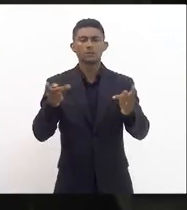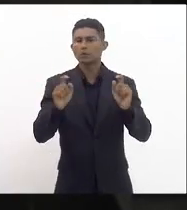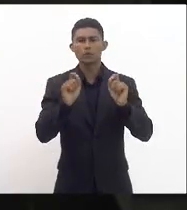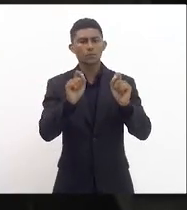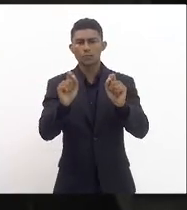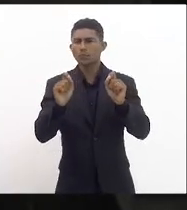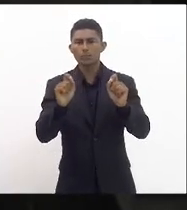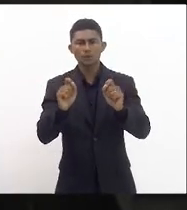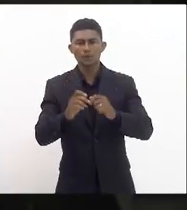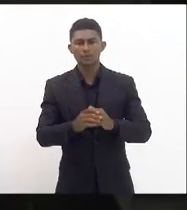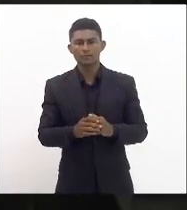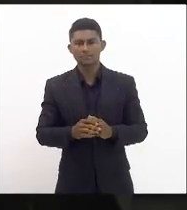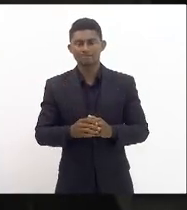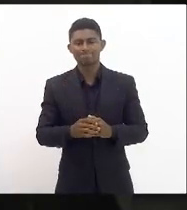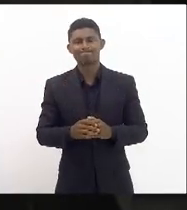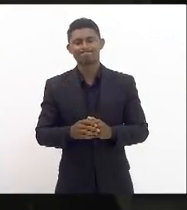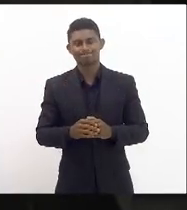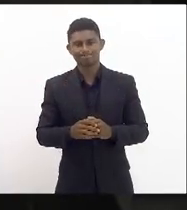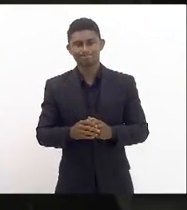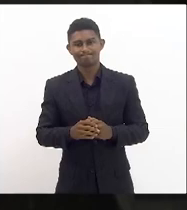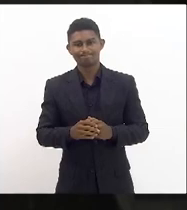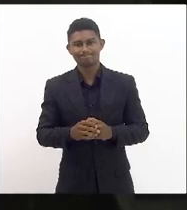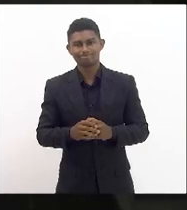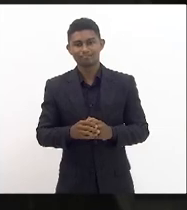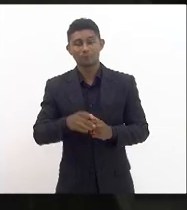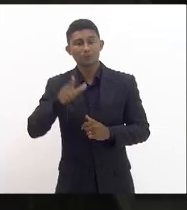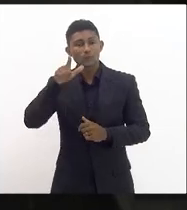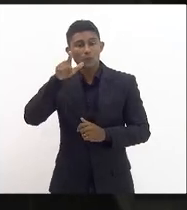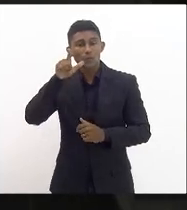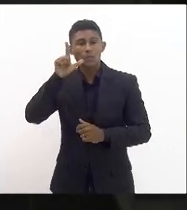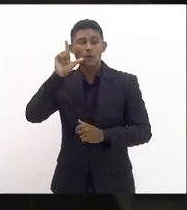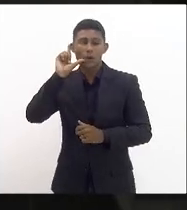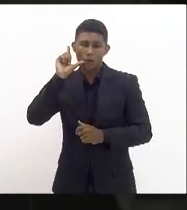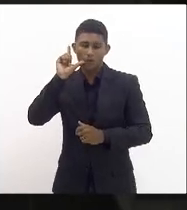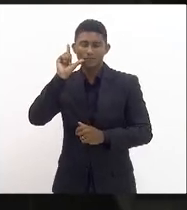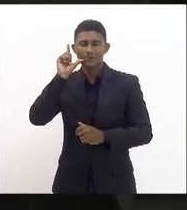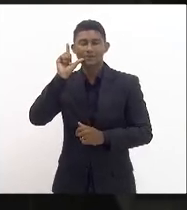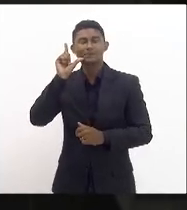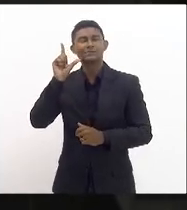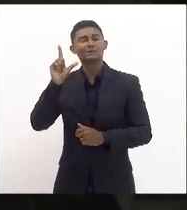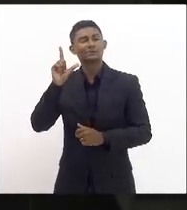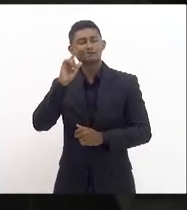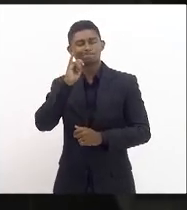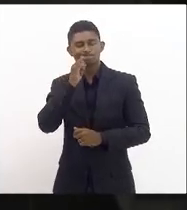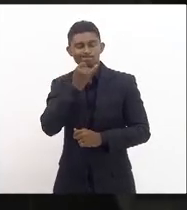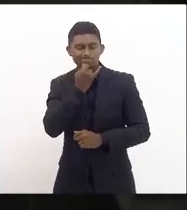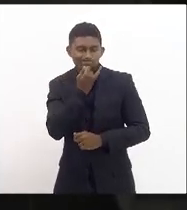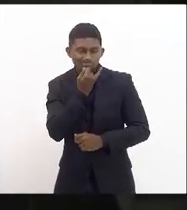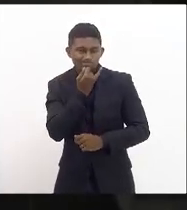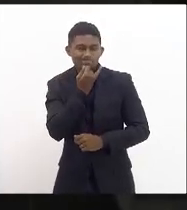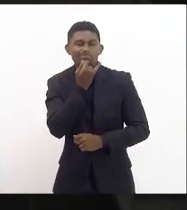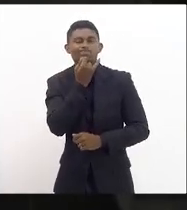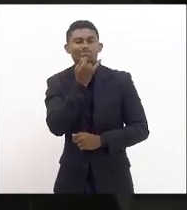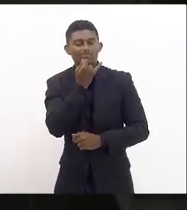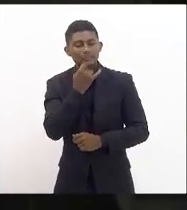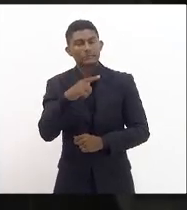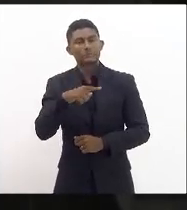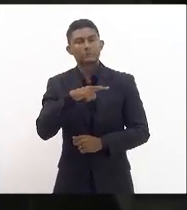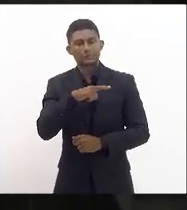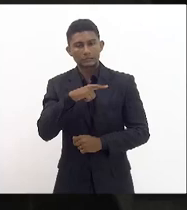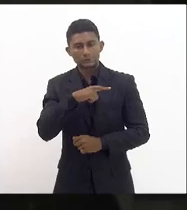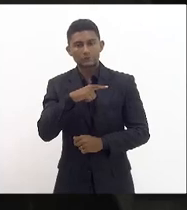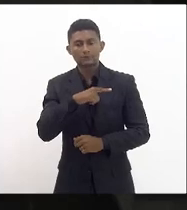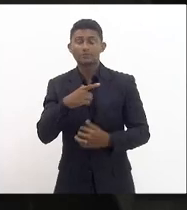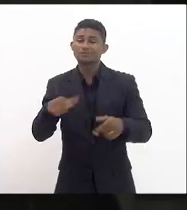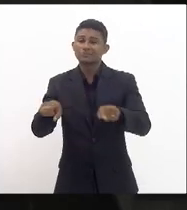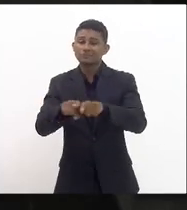para o lado triste do dia de ontem, que continua no